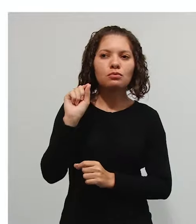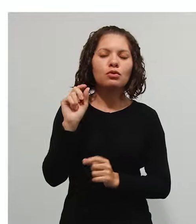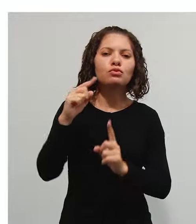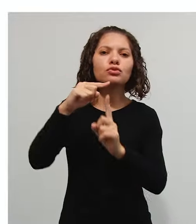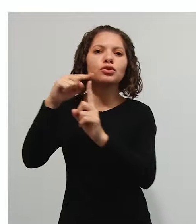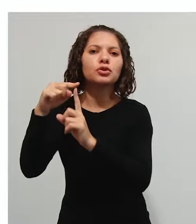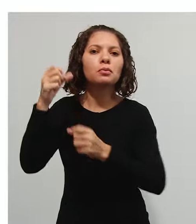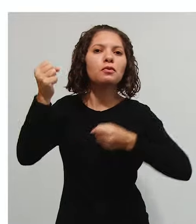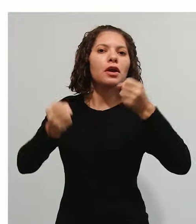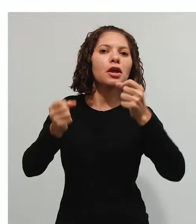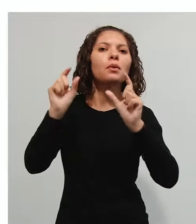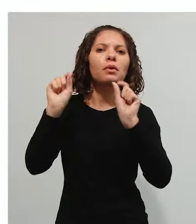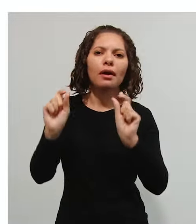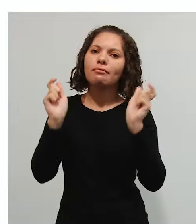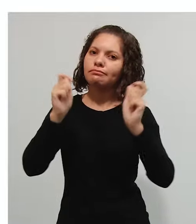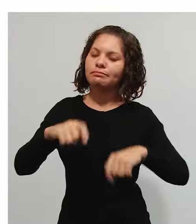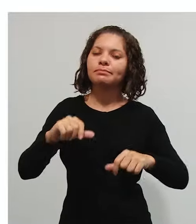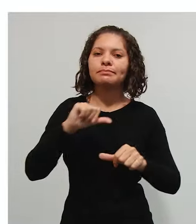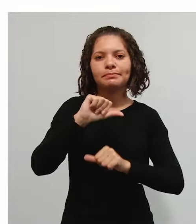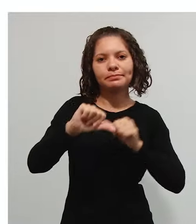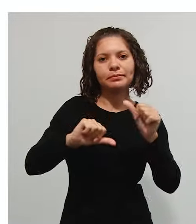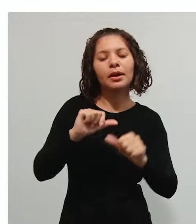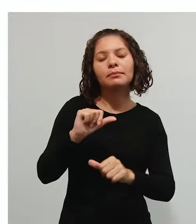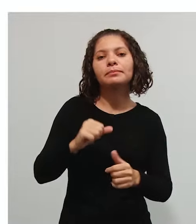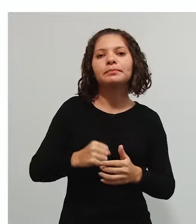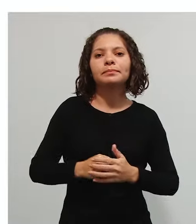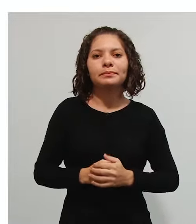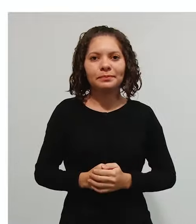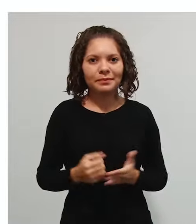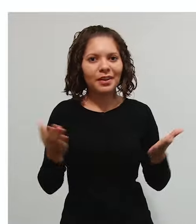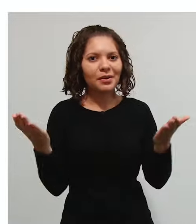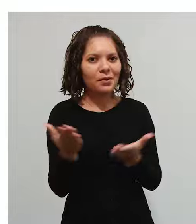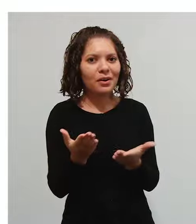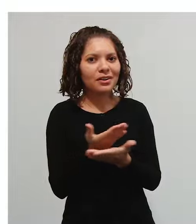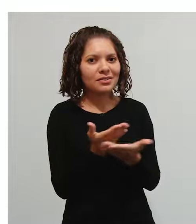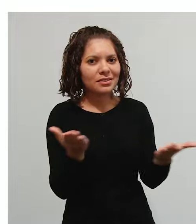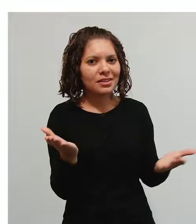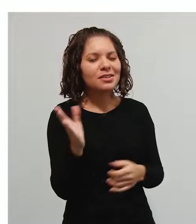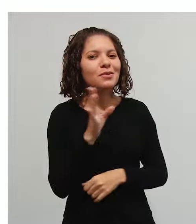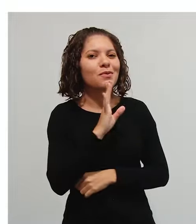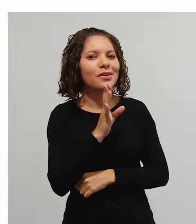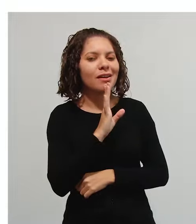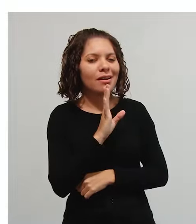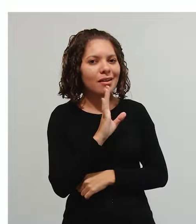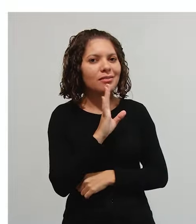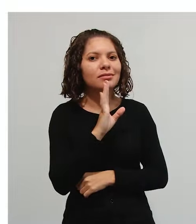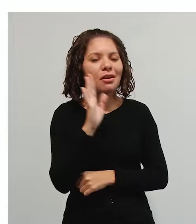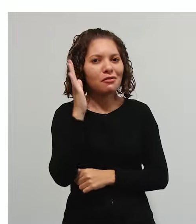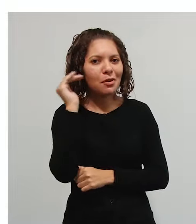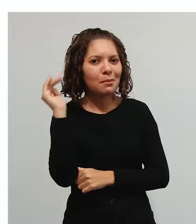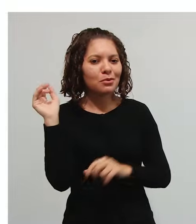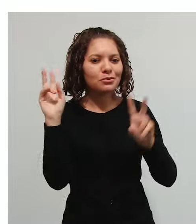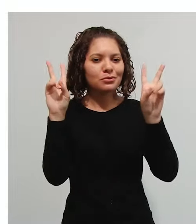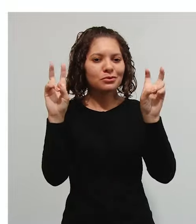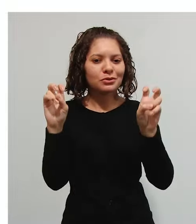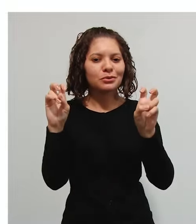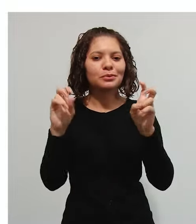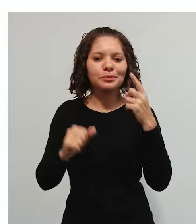tá E além disso agora a gente tem o famoso hermo ICMS que tá lá no